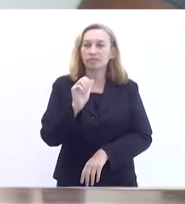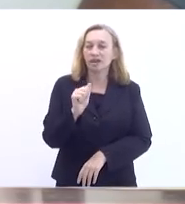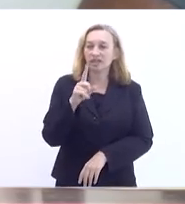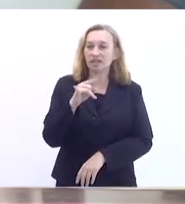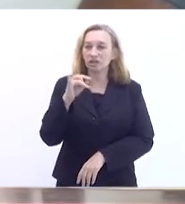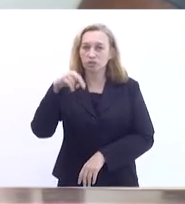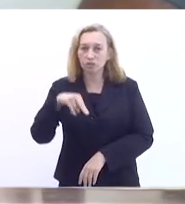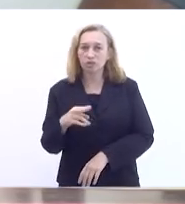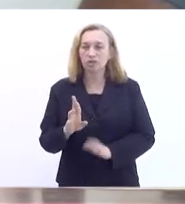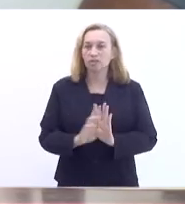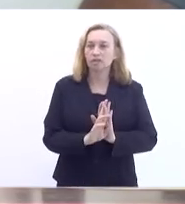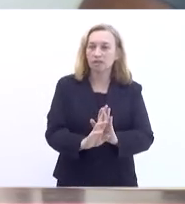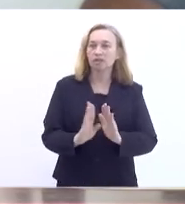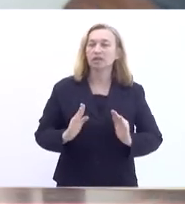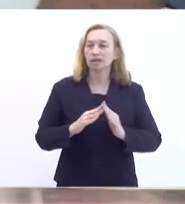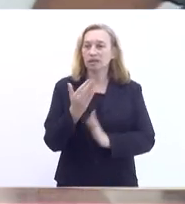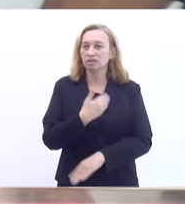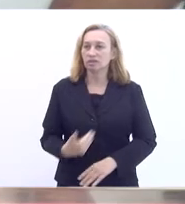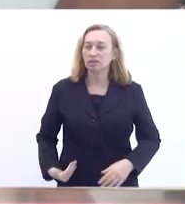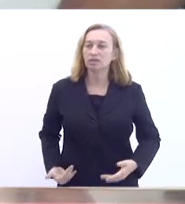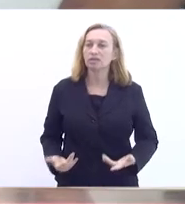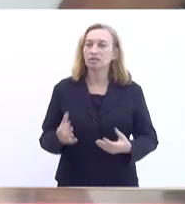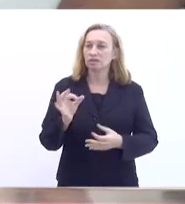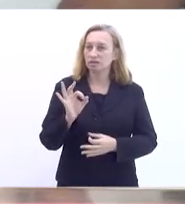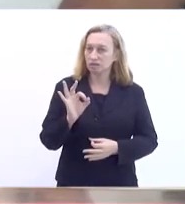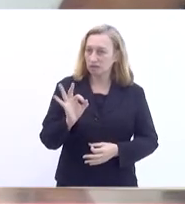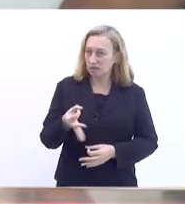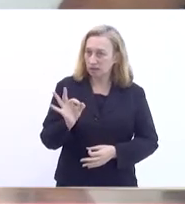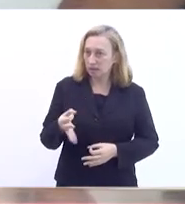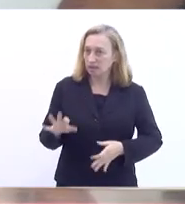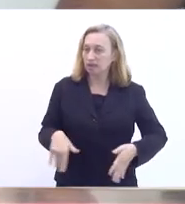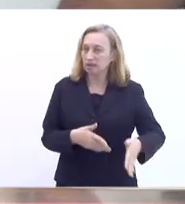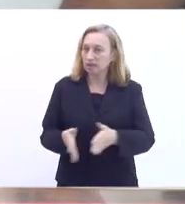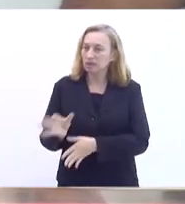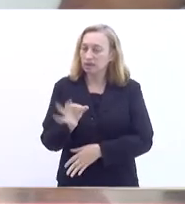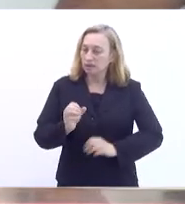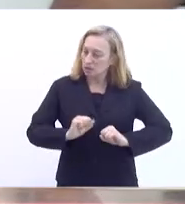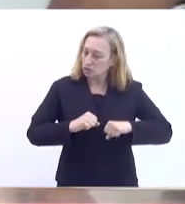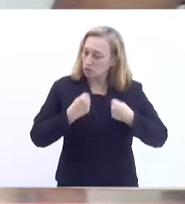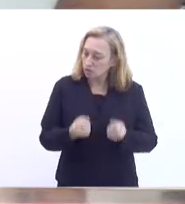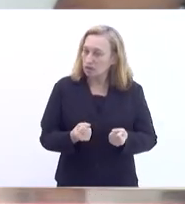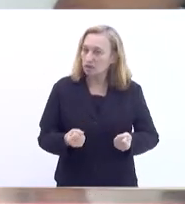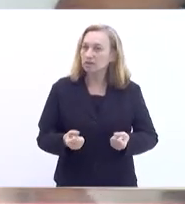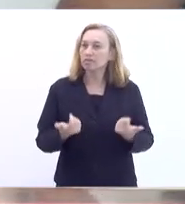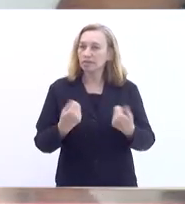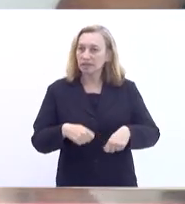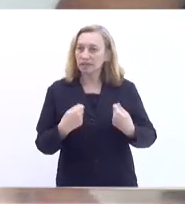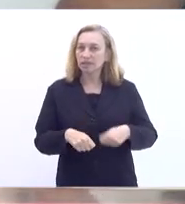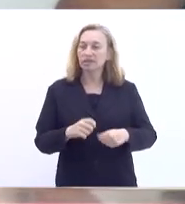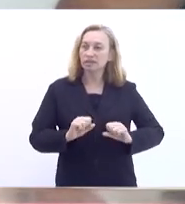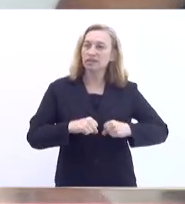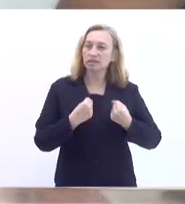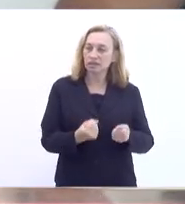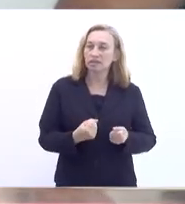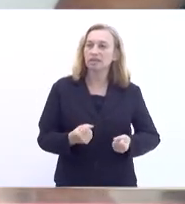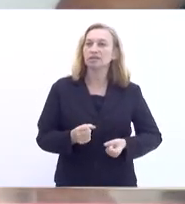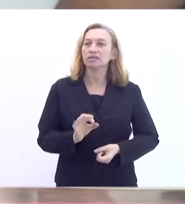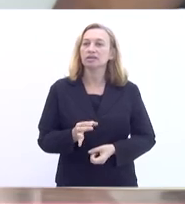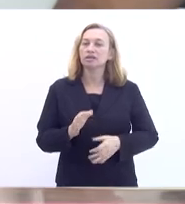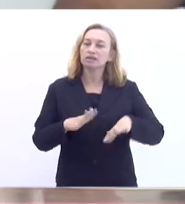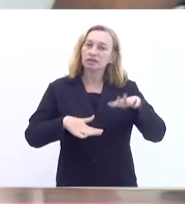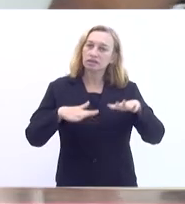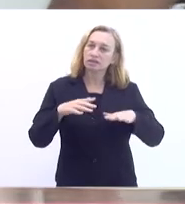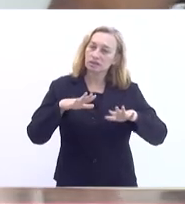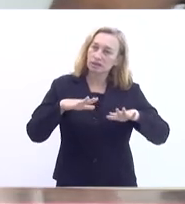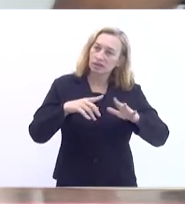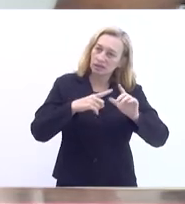não vocês estão fazendo a o trajeto correto né bus e já no mesmo aí tem que ser assim tem que ser perseverante e o que